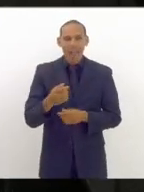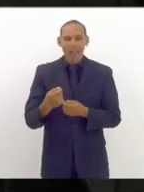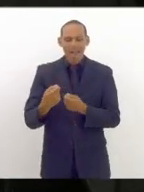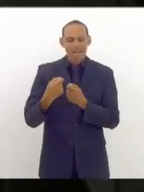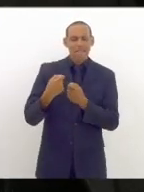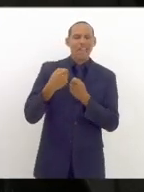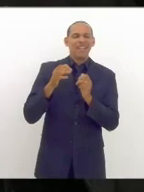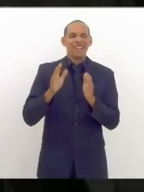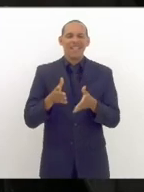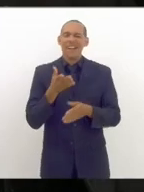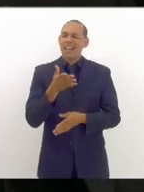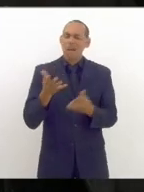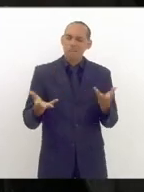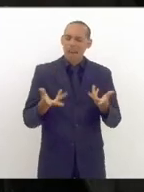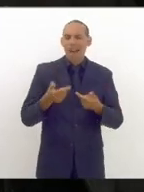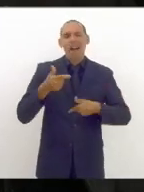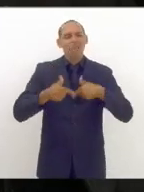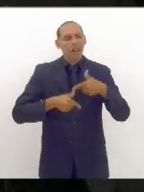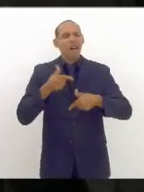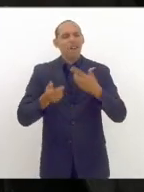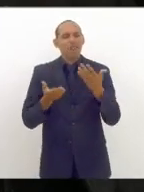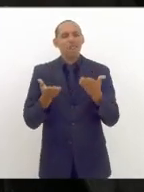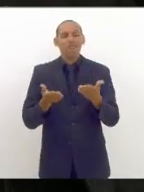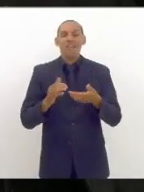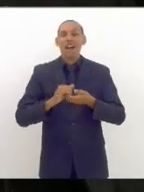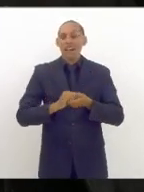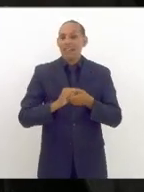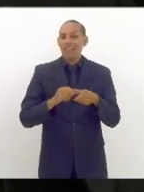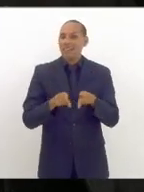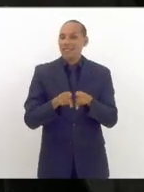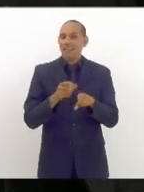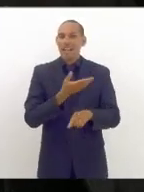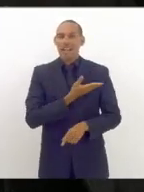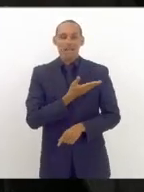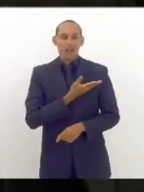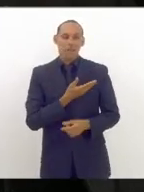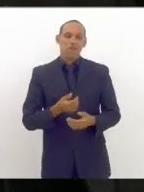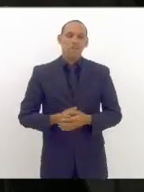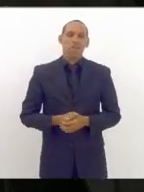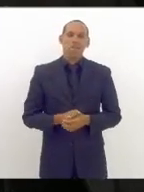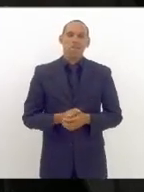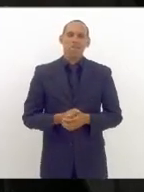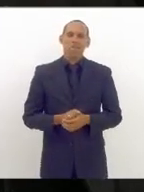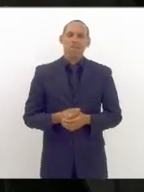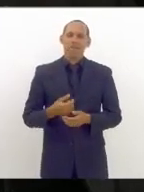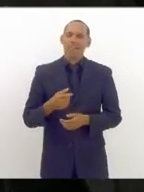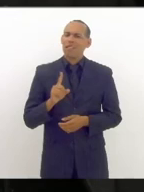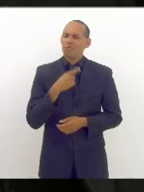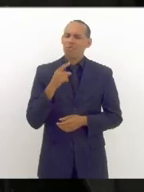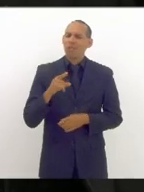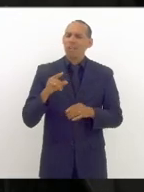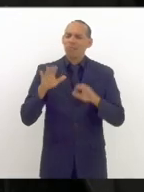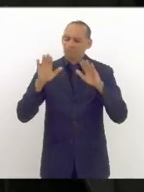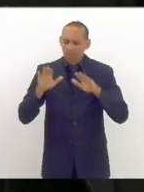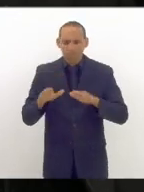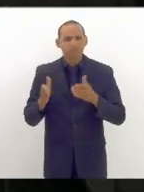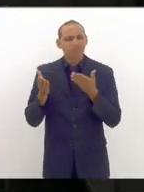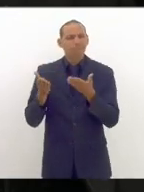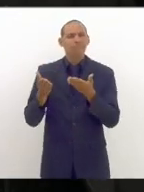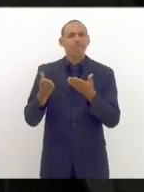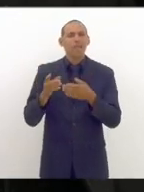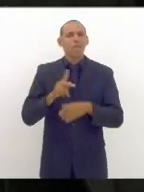pessoa maravilhosa, trabalhadora. Saudar meu amigo, um ídolo aqui para o nosso estado, que é o professor Ronaldo